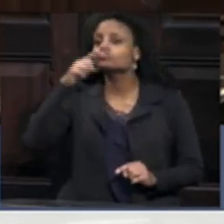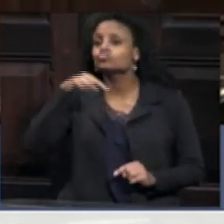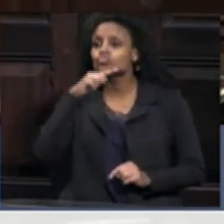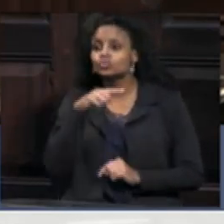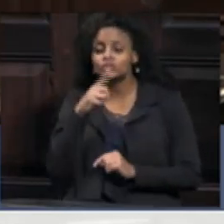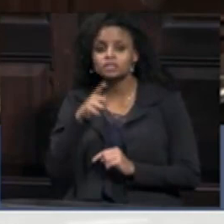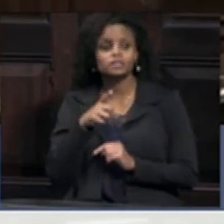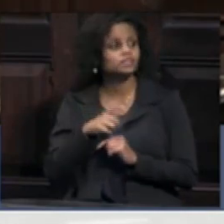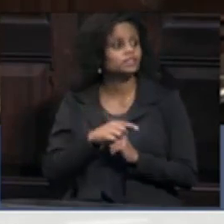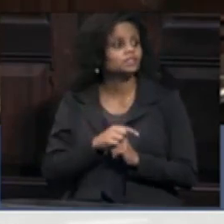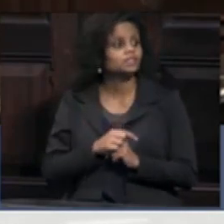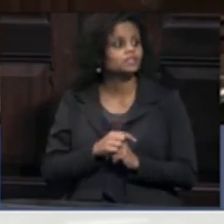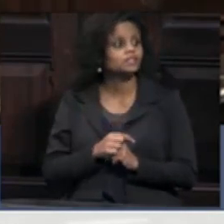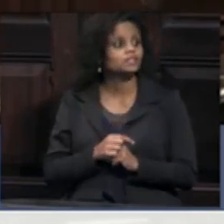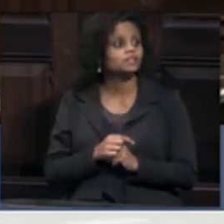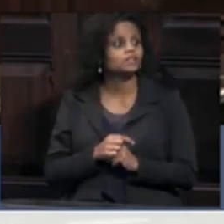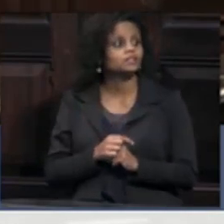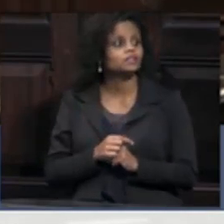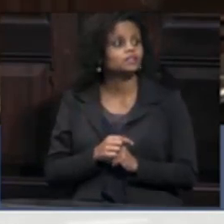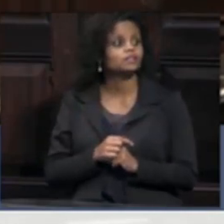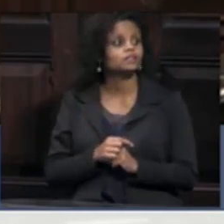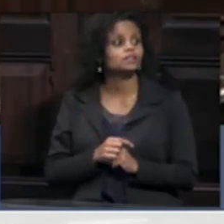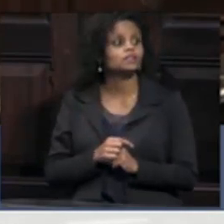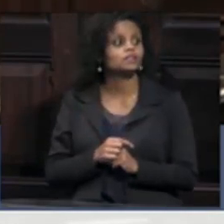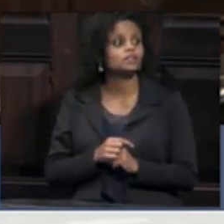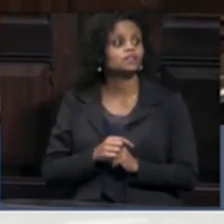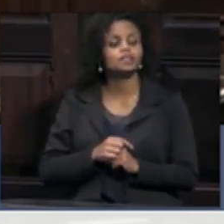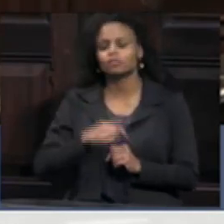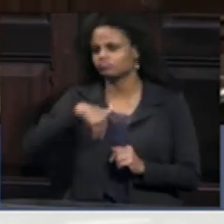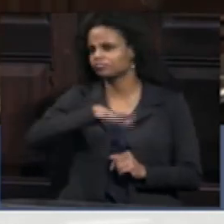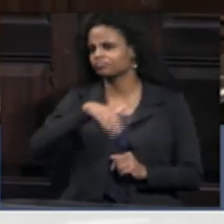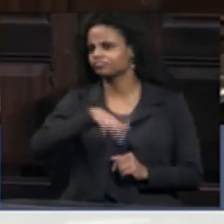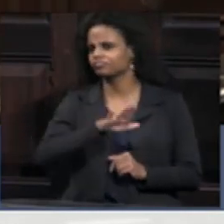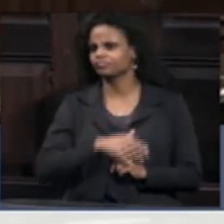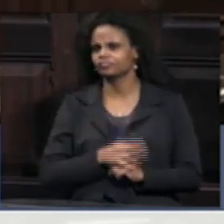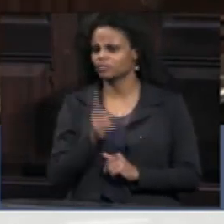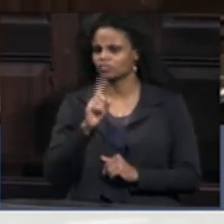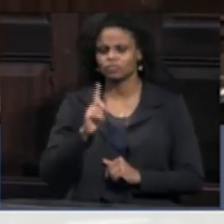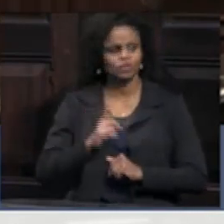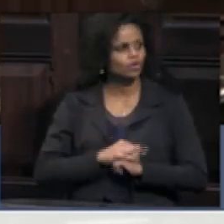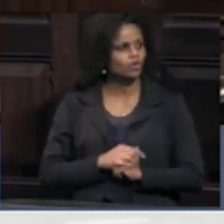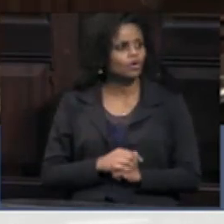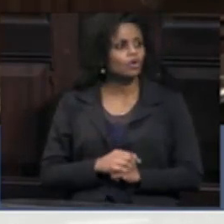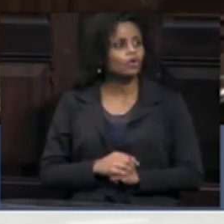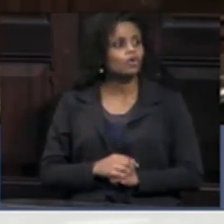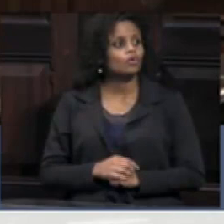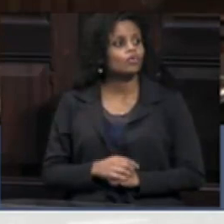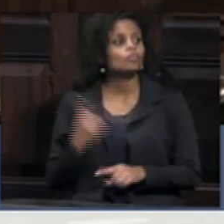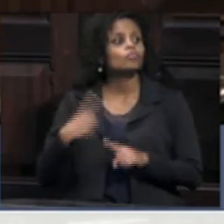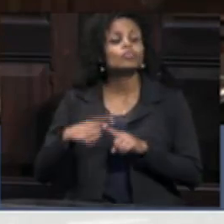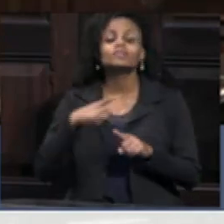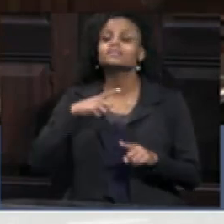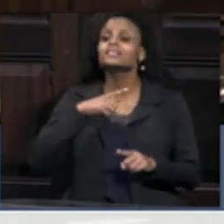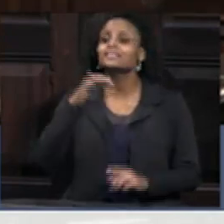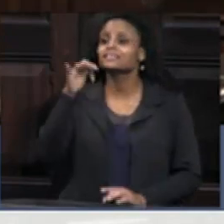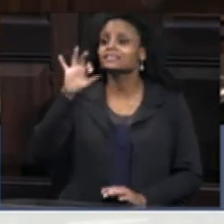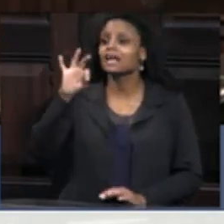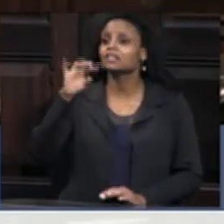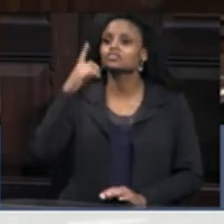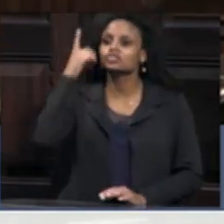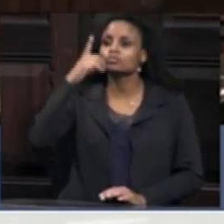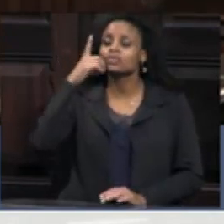impasse seja rompido aqui dentro da casa. Sabe por quê? Porque tem 10 deputados que